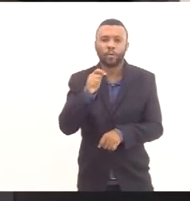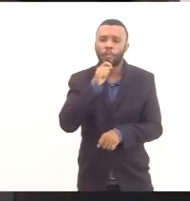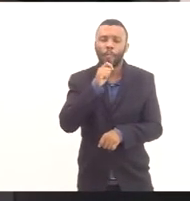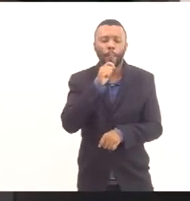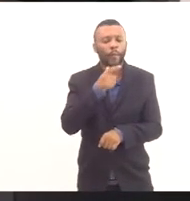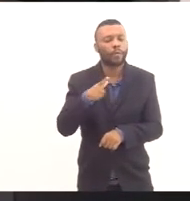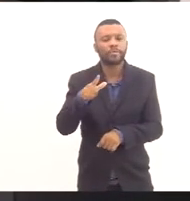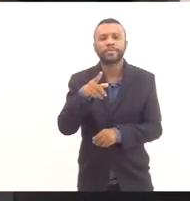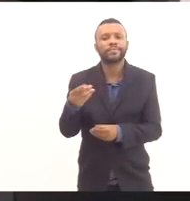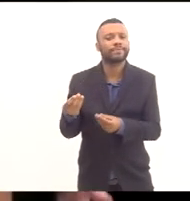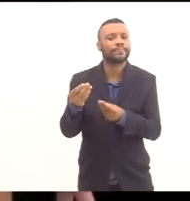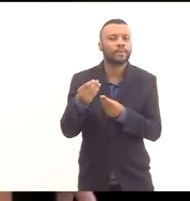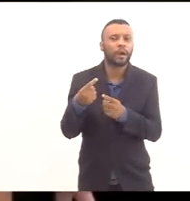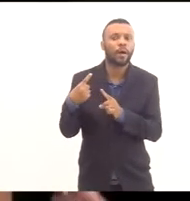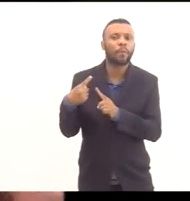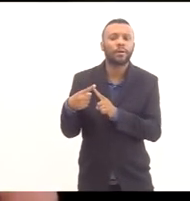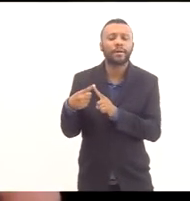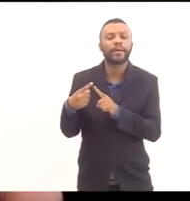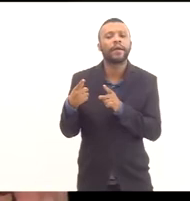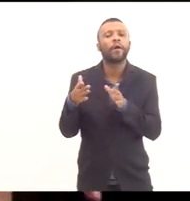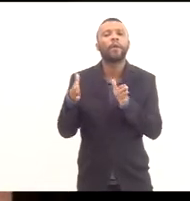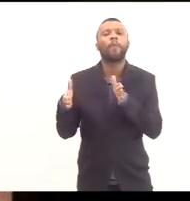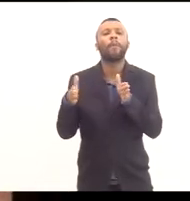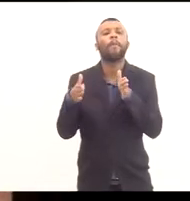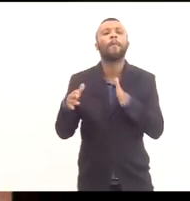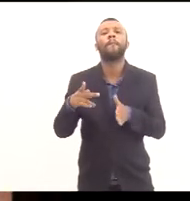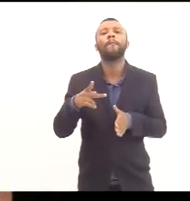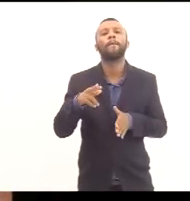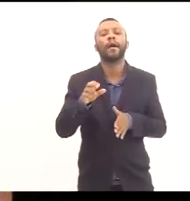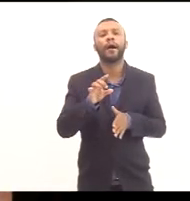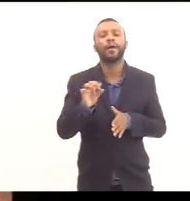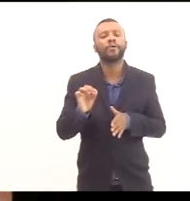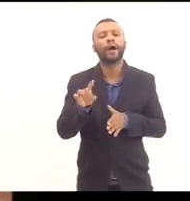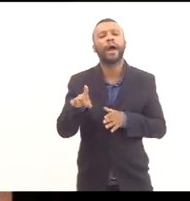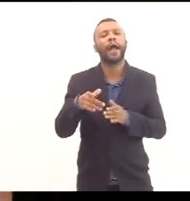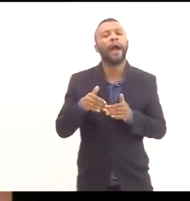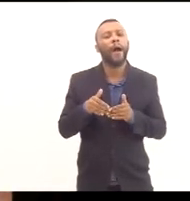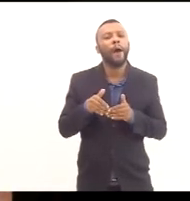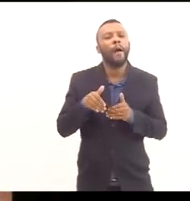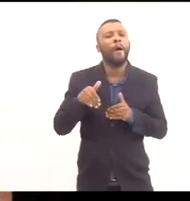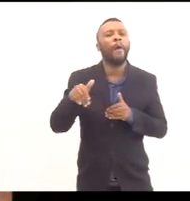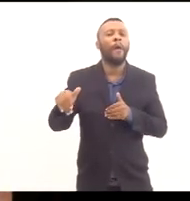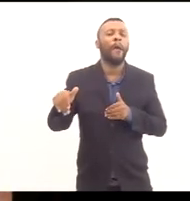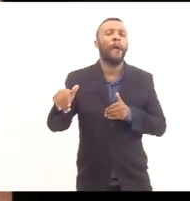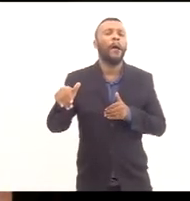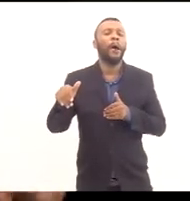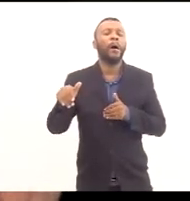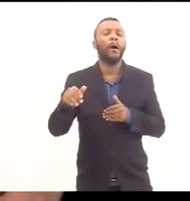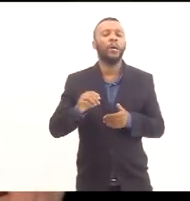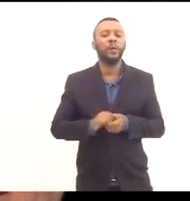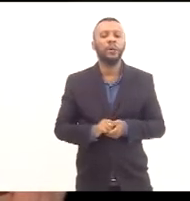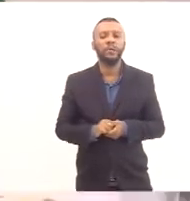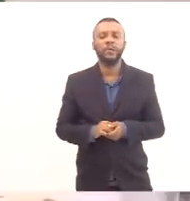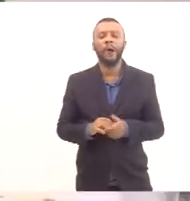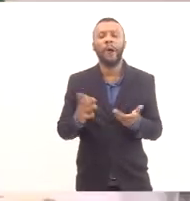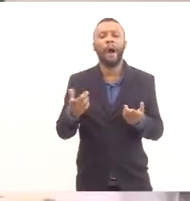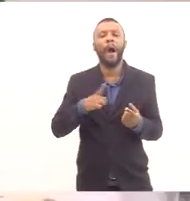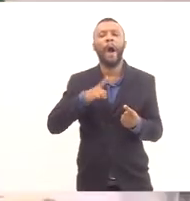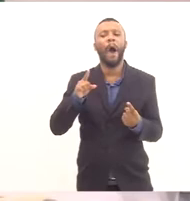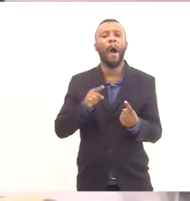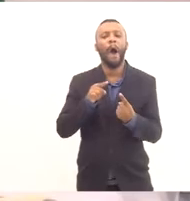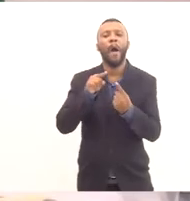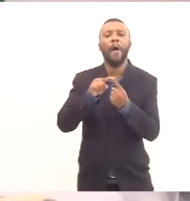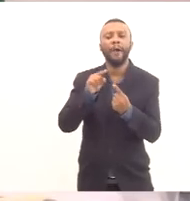entregou é porque na realidade o prazo o prazo é extenso não entrarei mais mas deve até no sentido